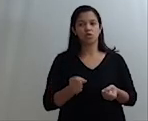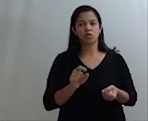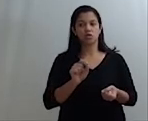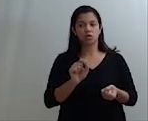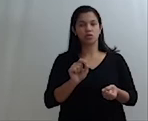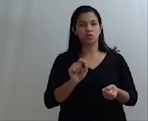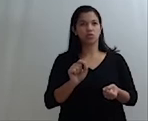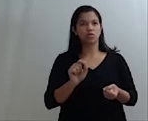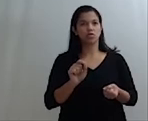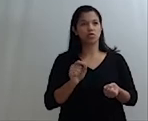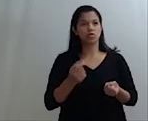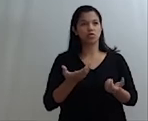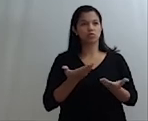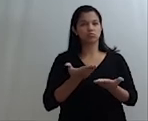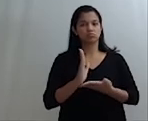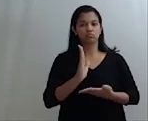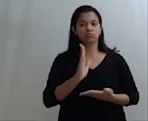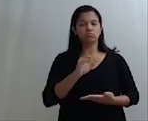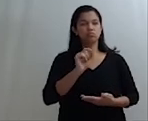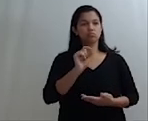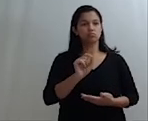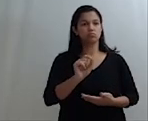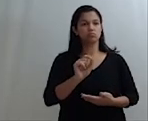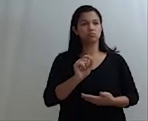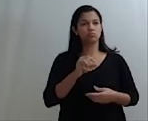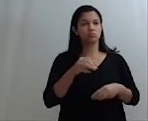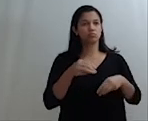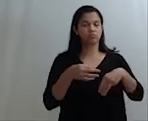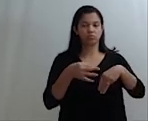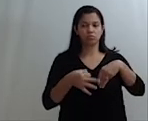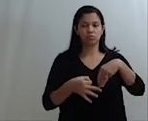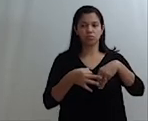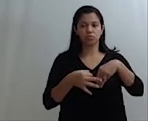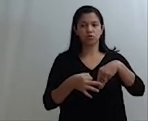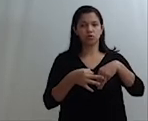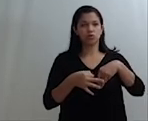Ministro Rogério só destaque